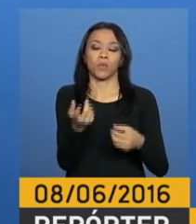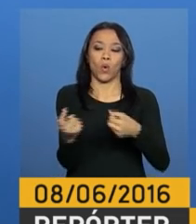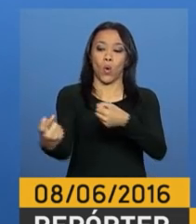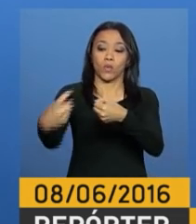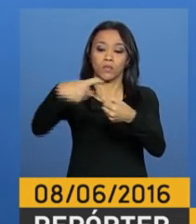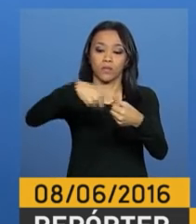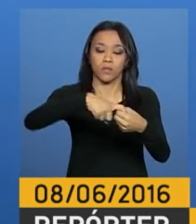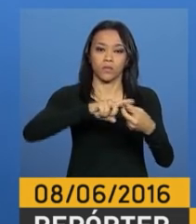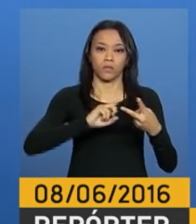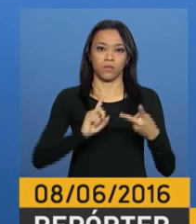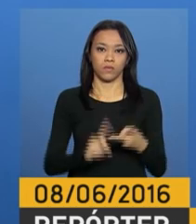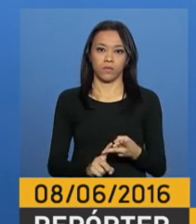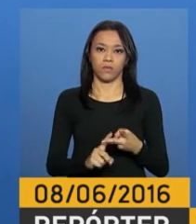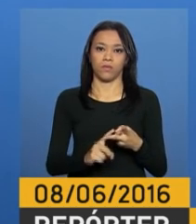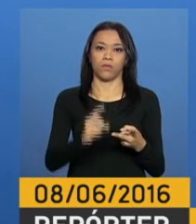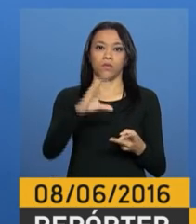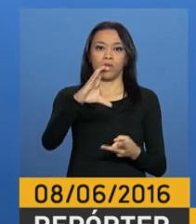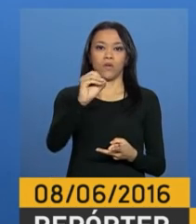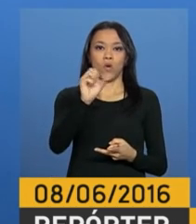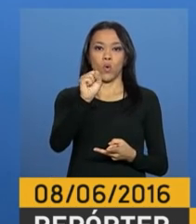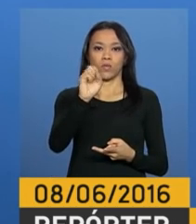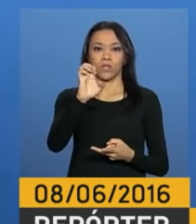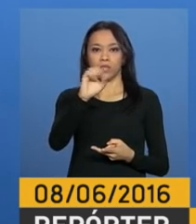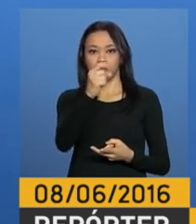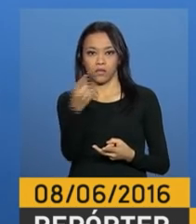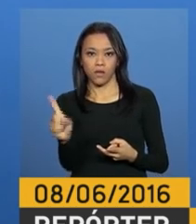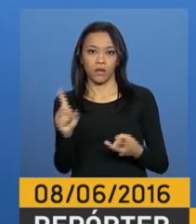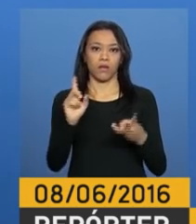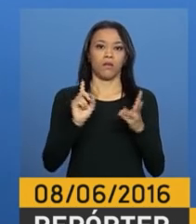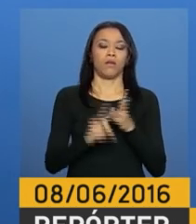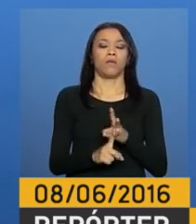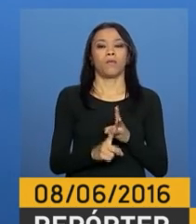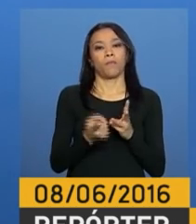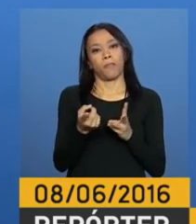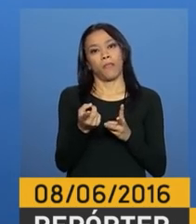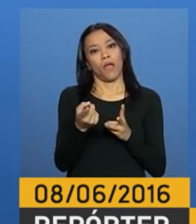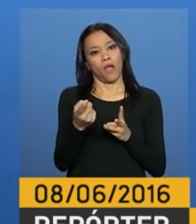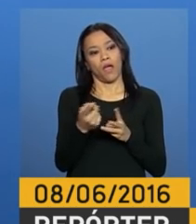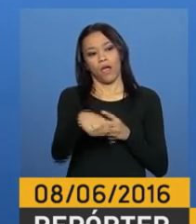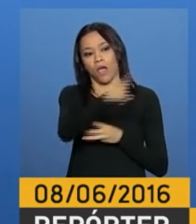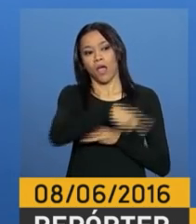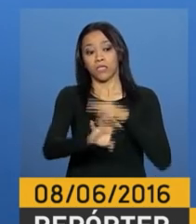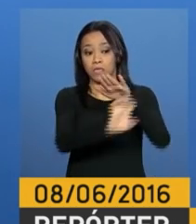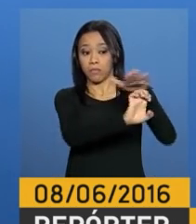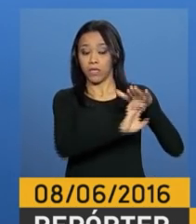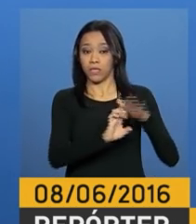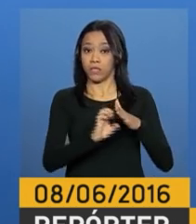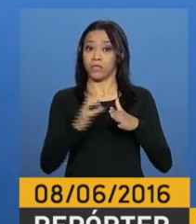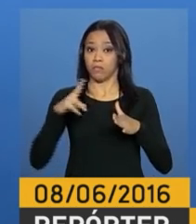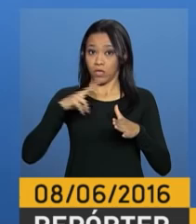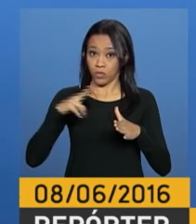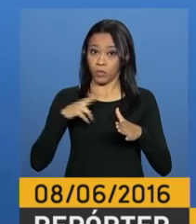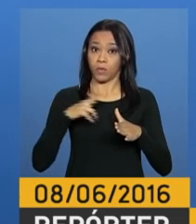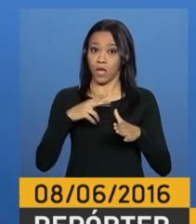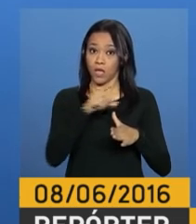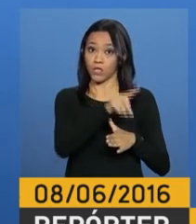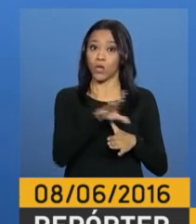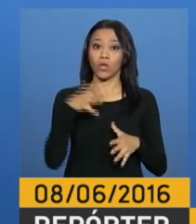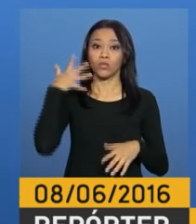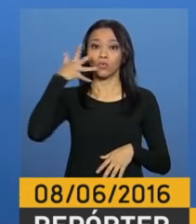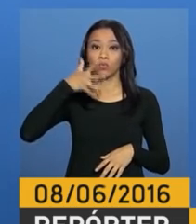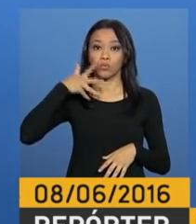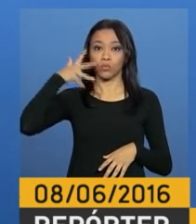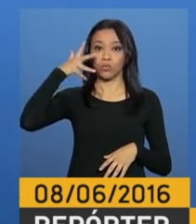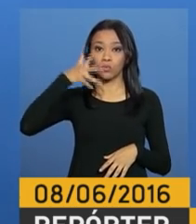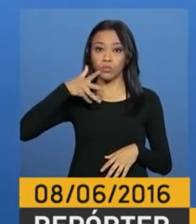parcerias a importância o papel da iniciativa privada consta do discurso de inaugural o discurso de